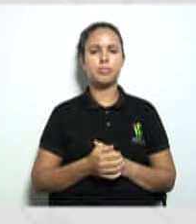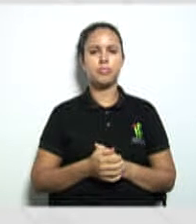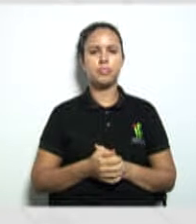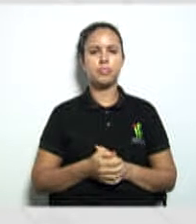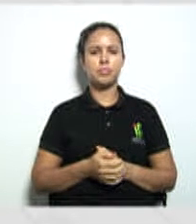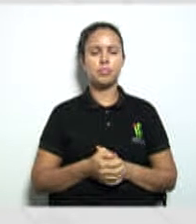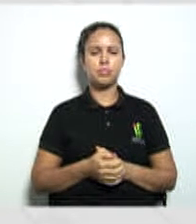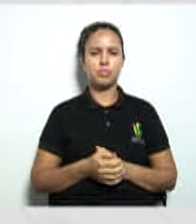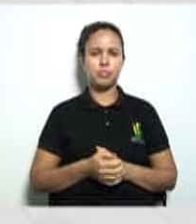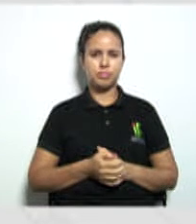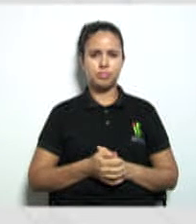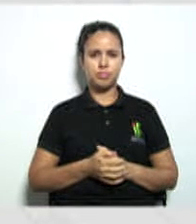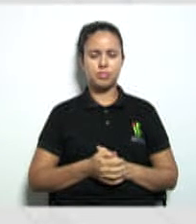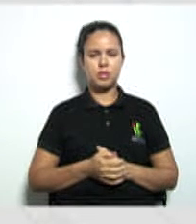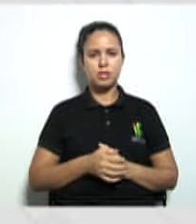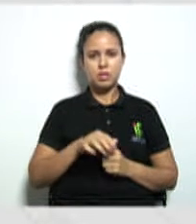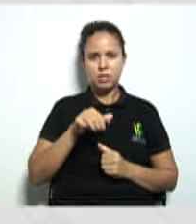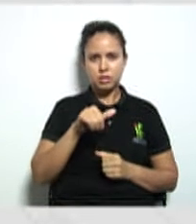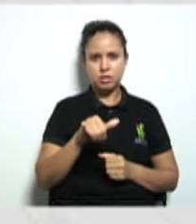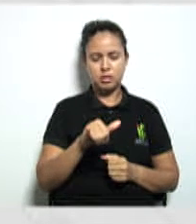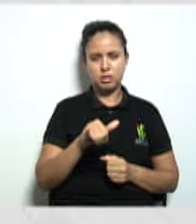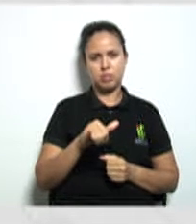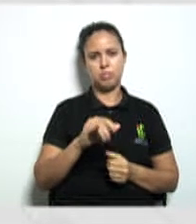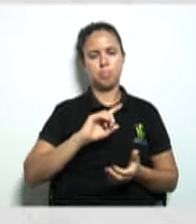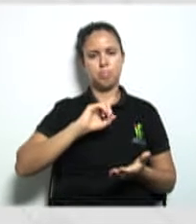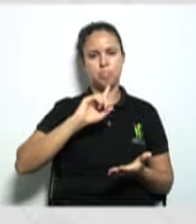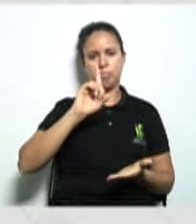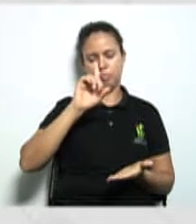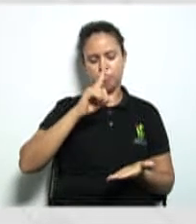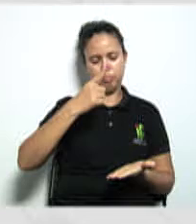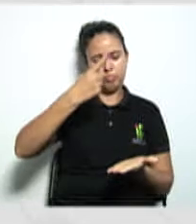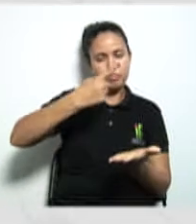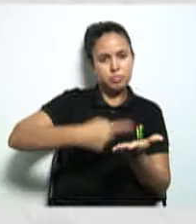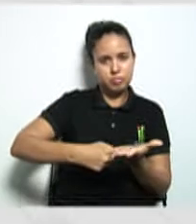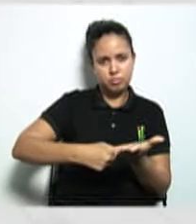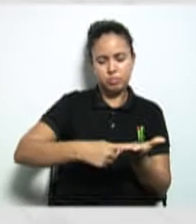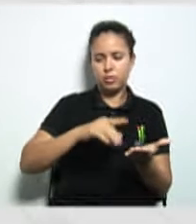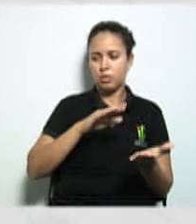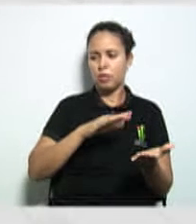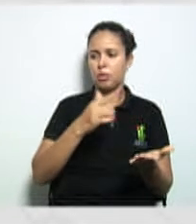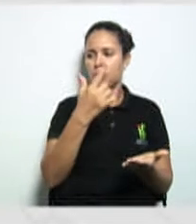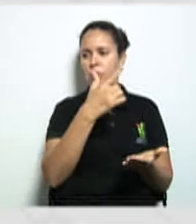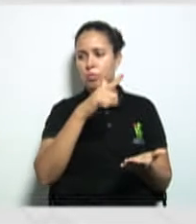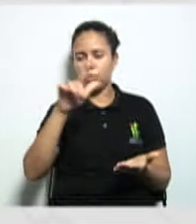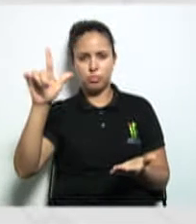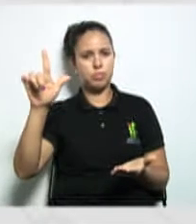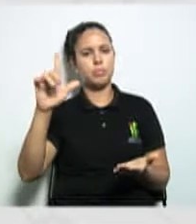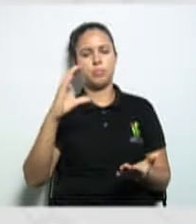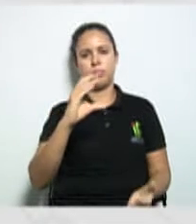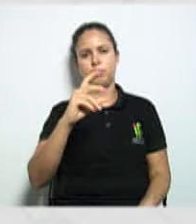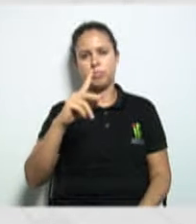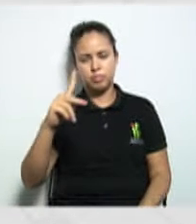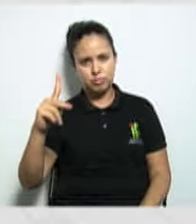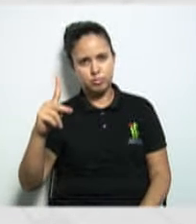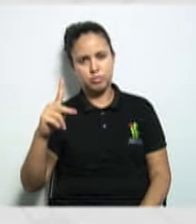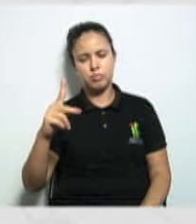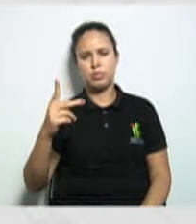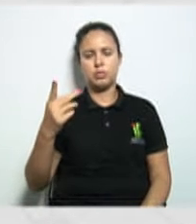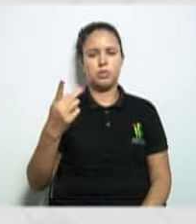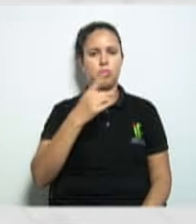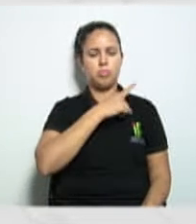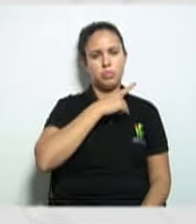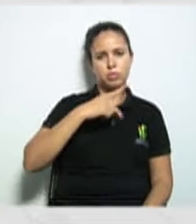Se afirmarem acordos com outras organizações, incluindo instituições públicas,